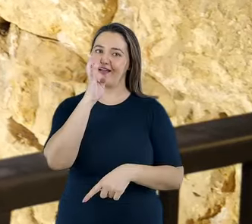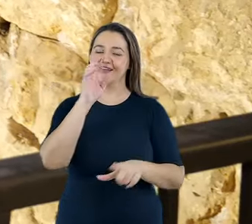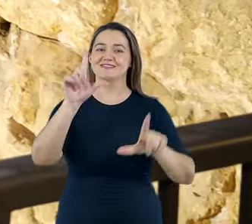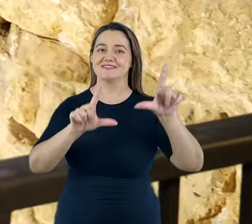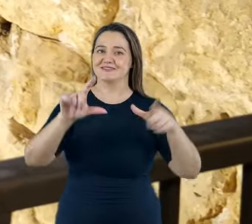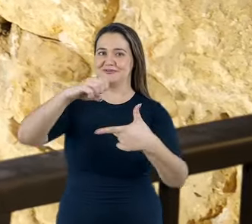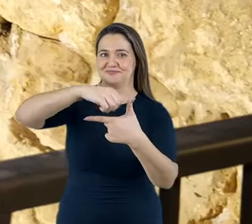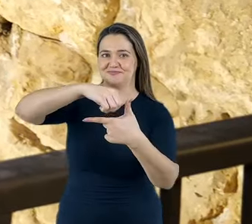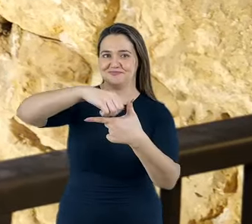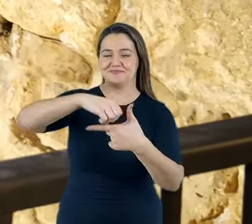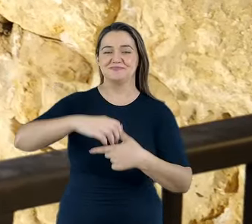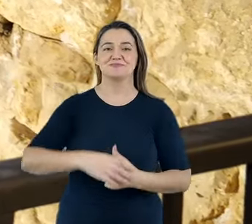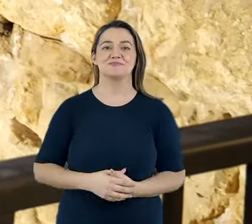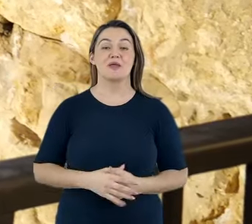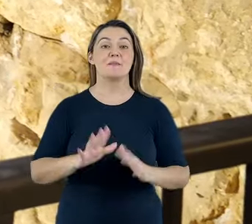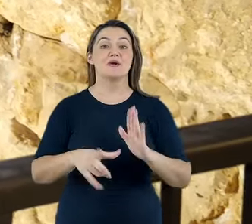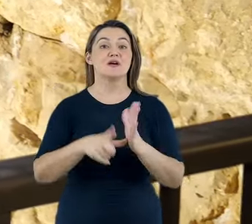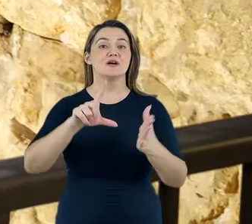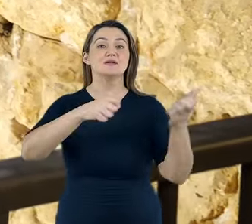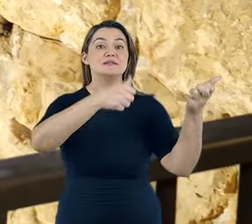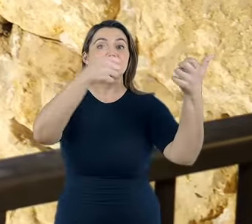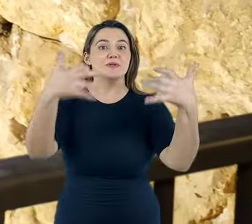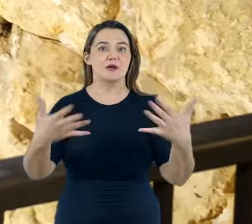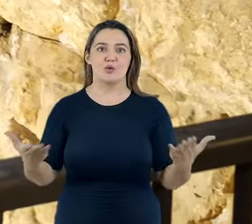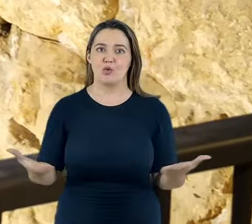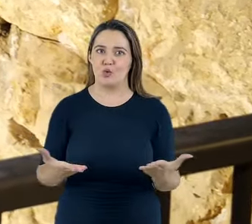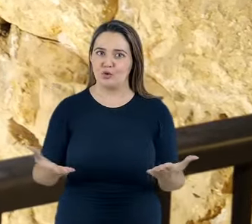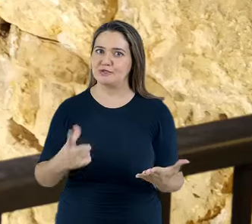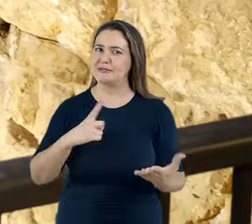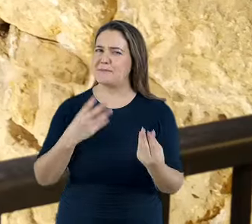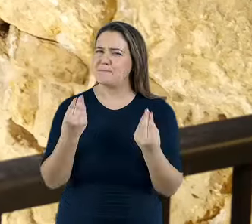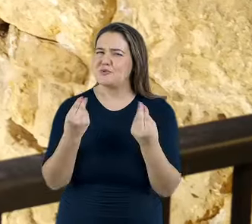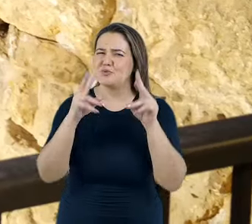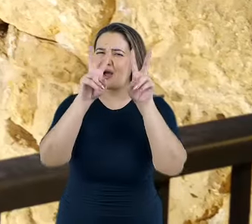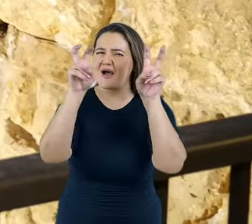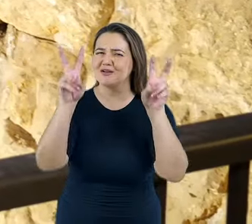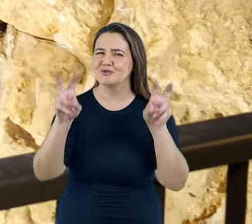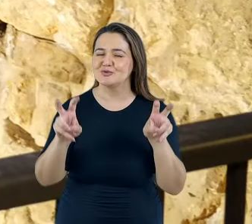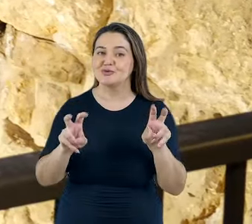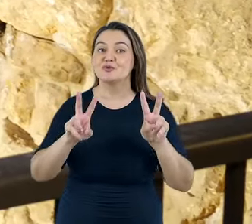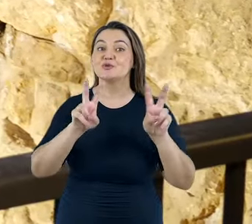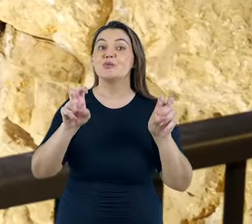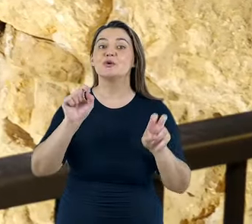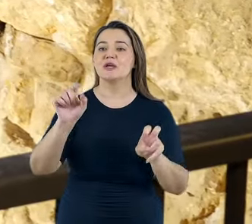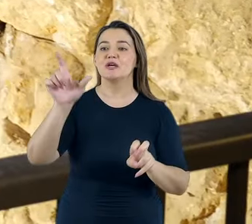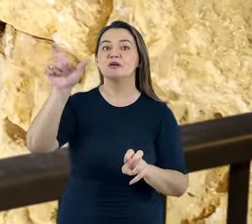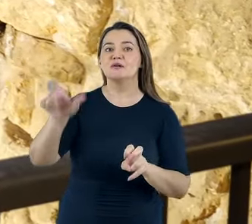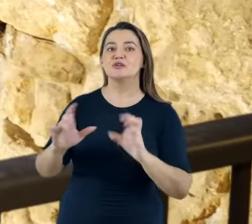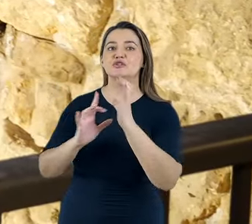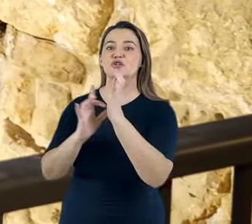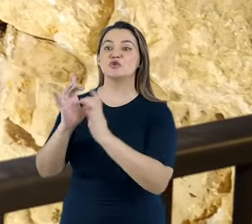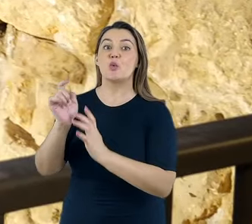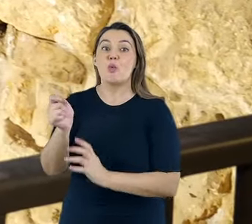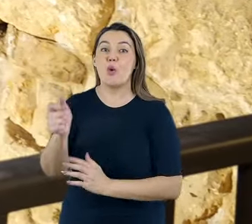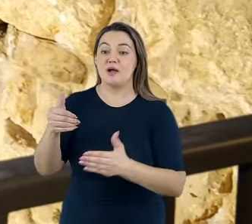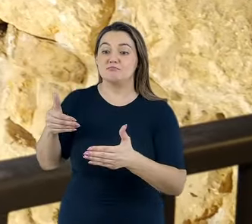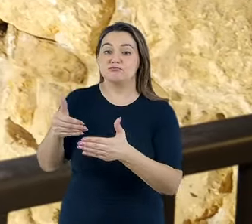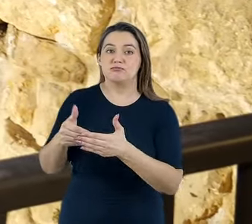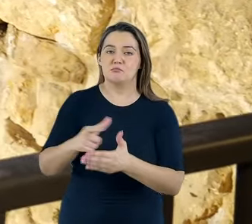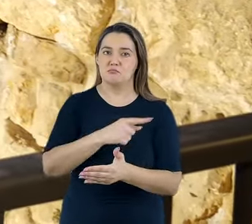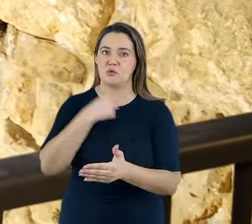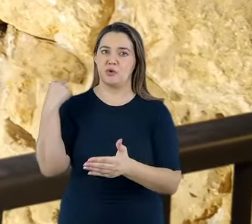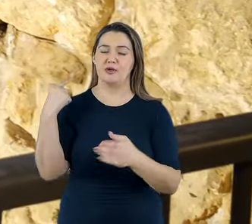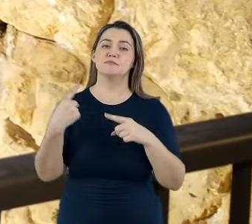a programação da TV Novo Tempo. Mas antes de entrar no assunto de hoje, que promete, porque eu vou falar sobre os últimos dias da vida de Jesus